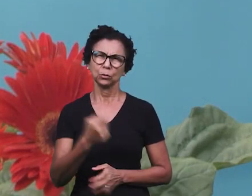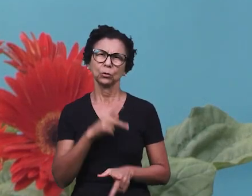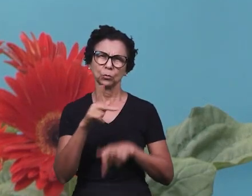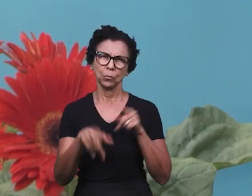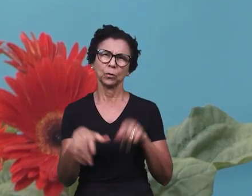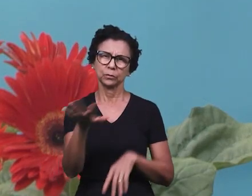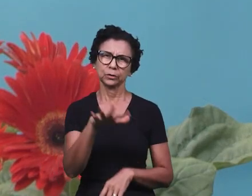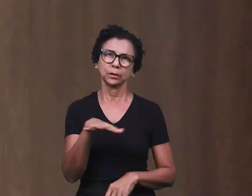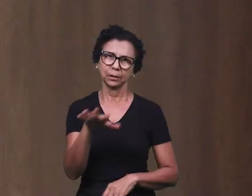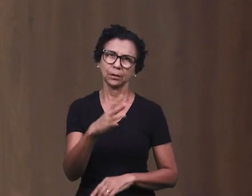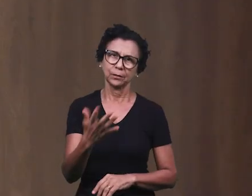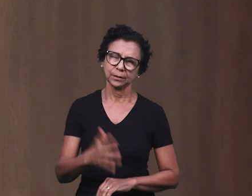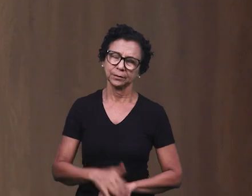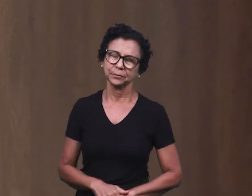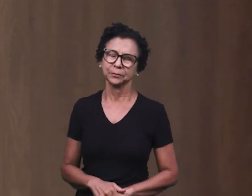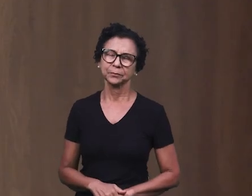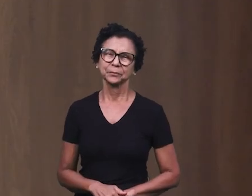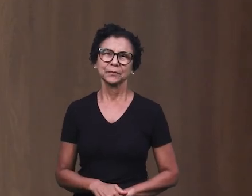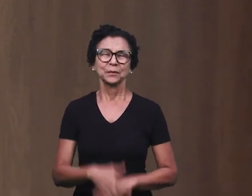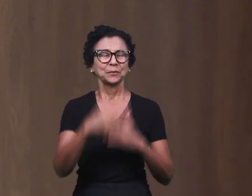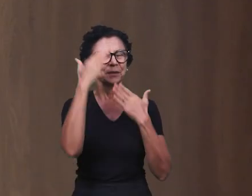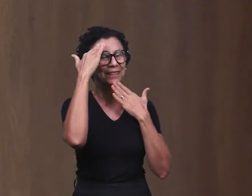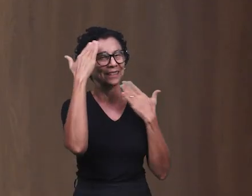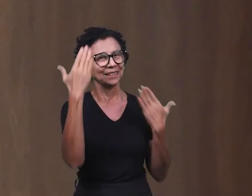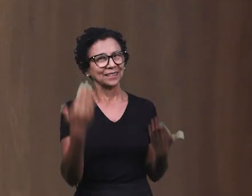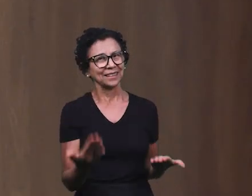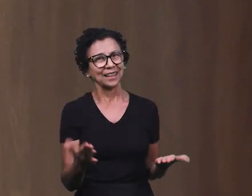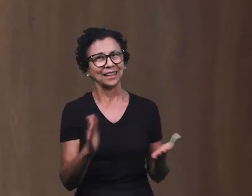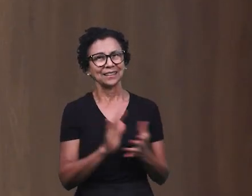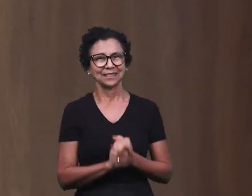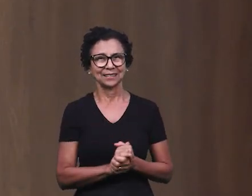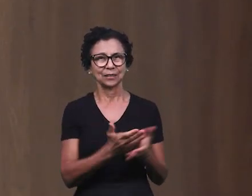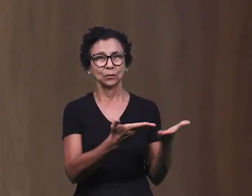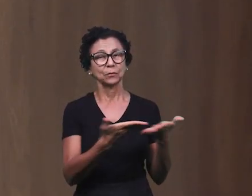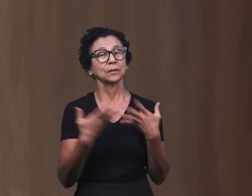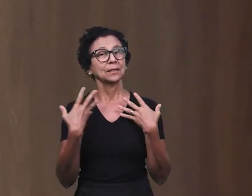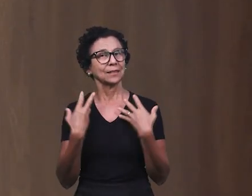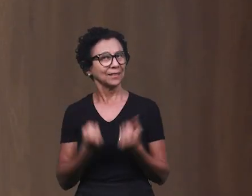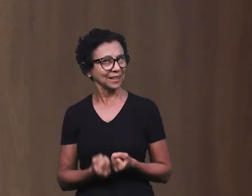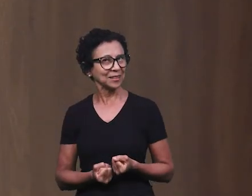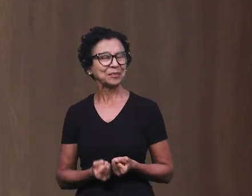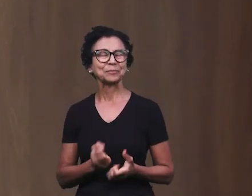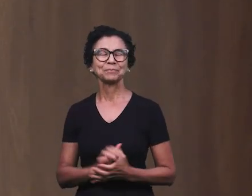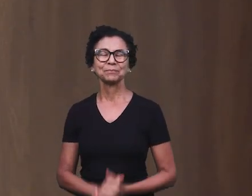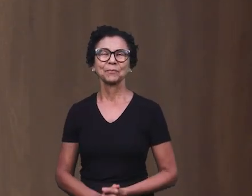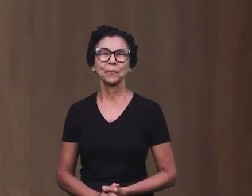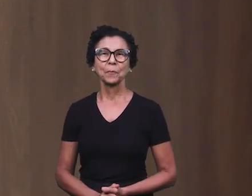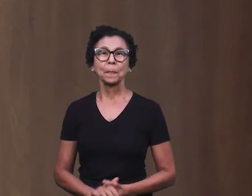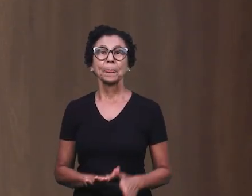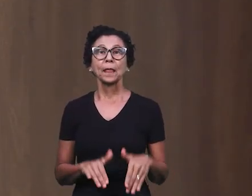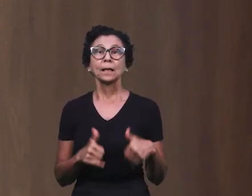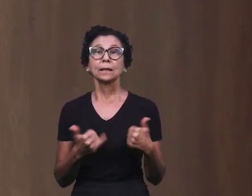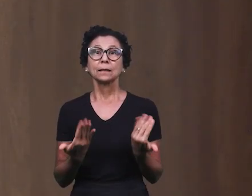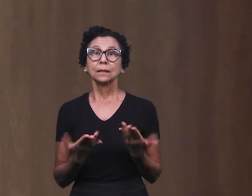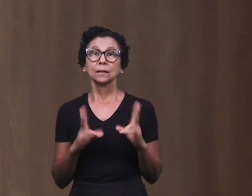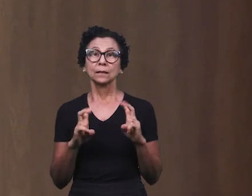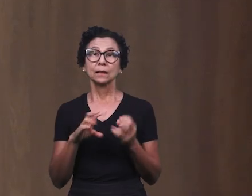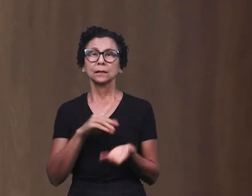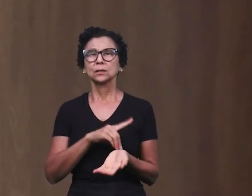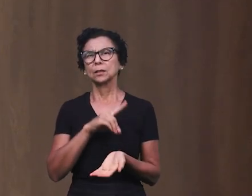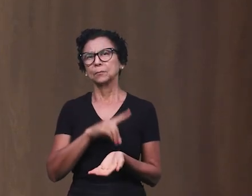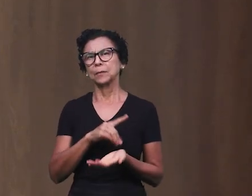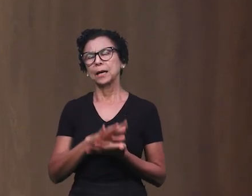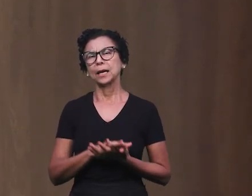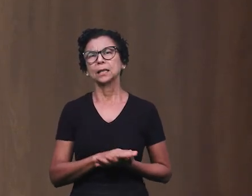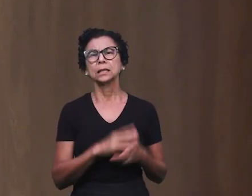em geral. Muito bom, muito obrigada por aceitar o nosso convite, né? Como o nosso tema é diabetes, você pode